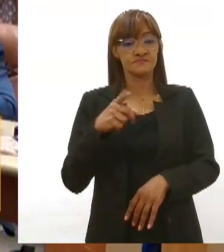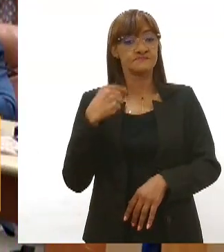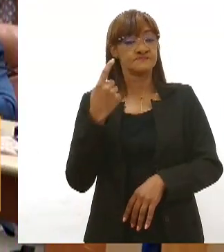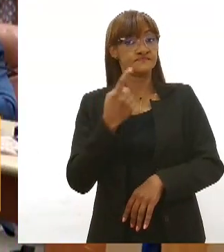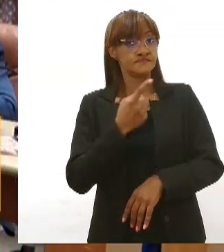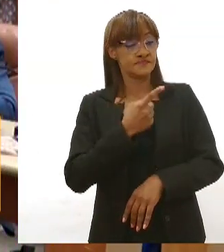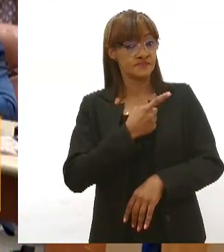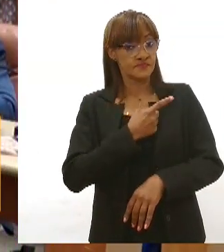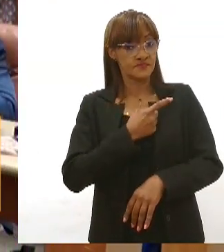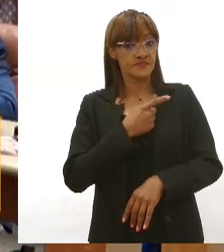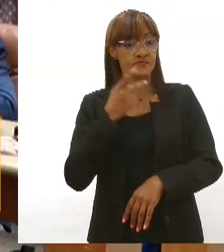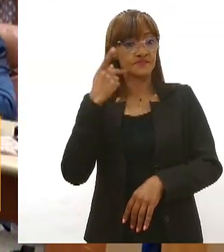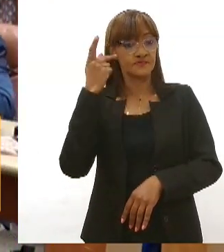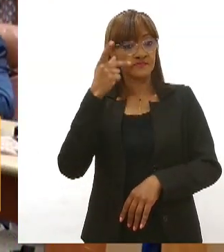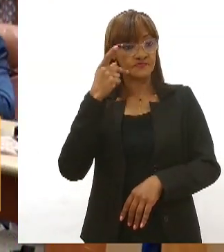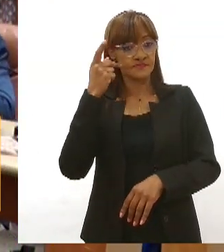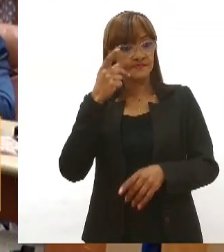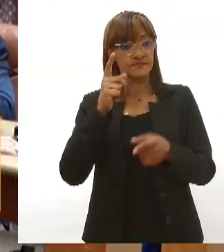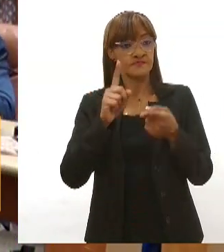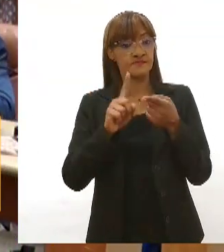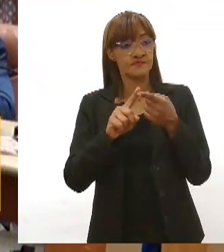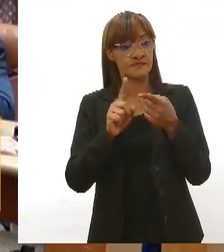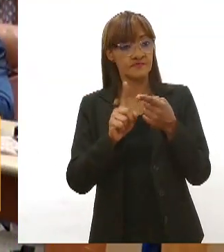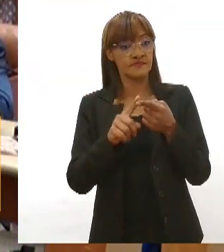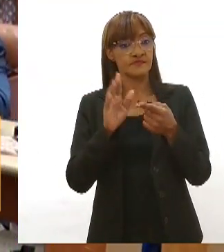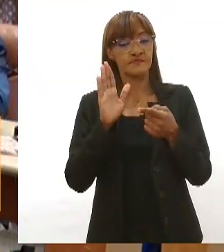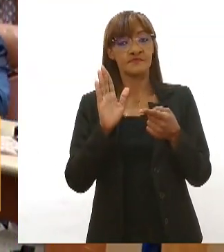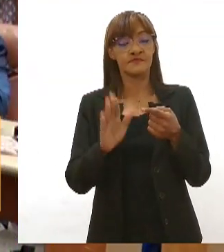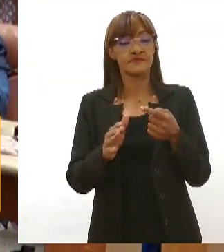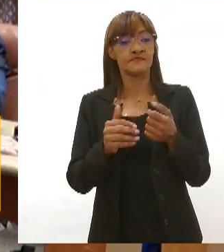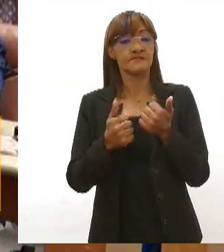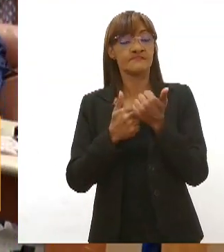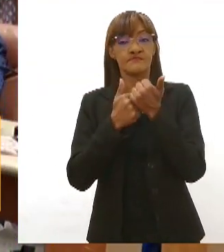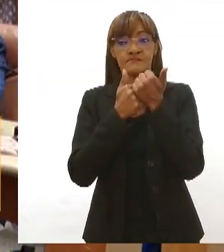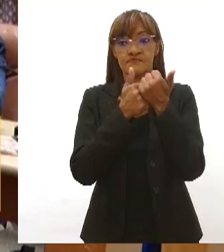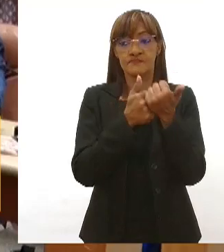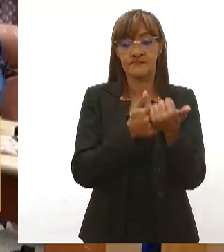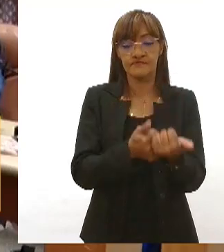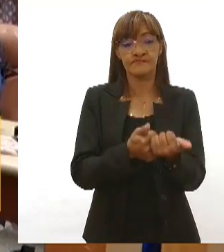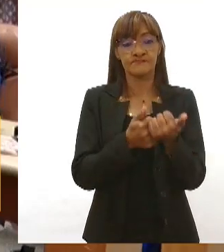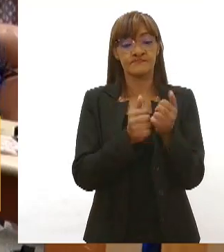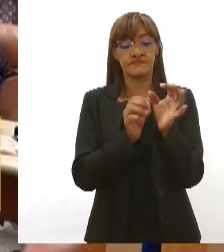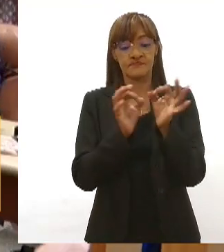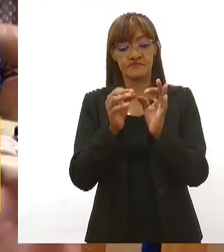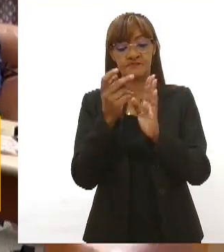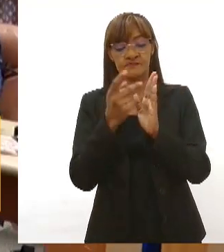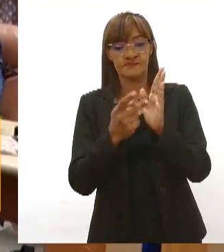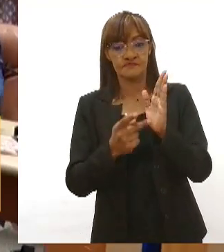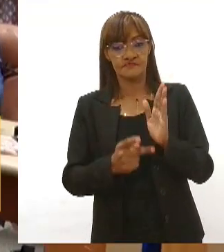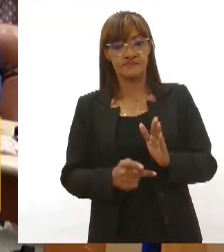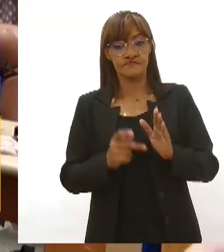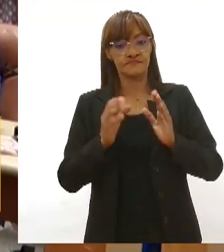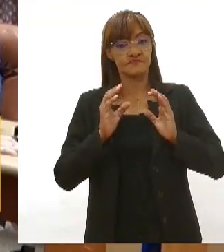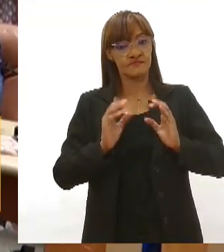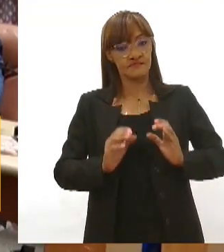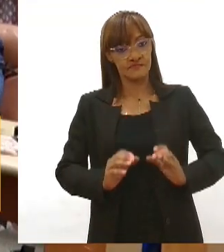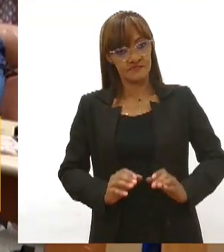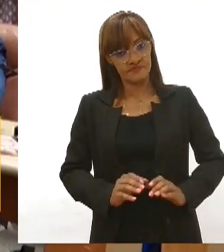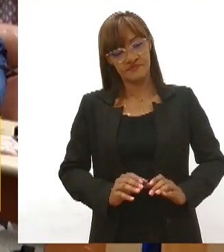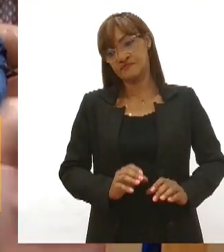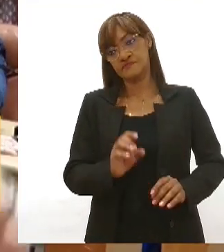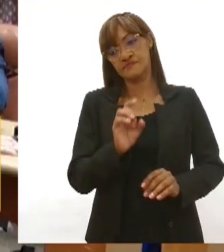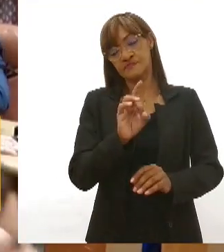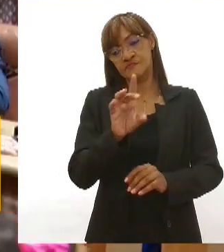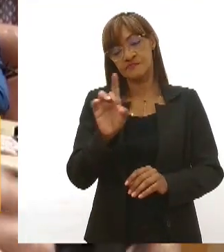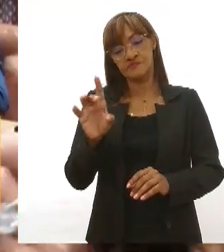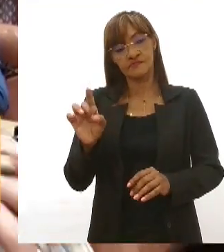possamos viabilizar, né, leis, políticas públicas que possam garantir cidadania, né, ligada à questão de saúde, questão de